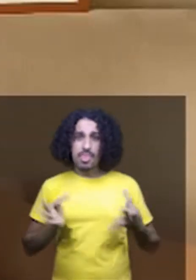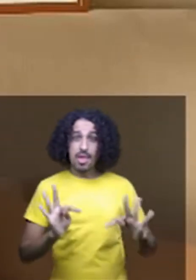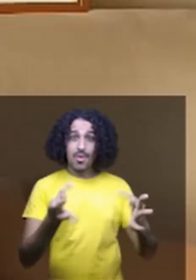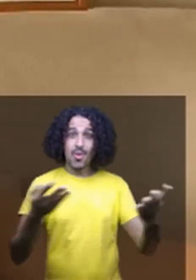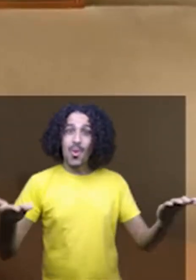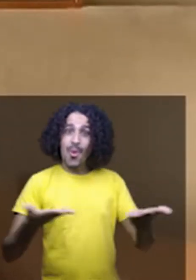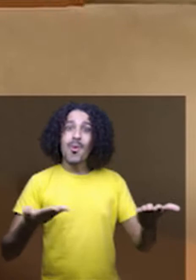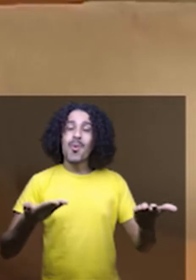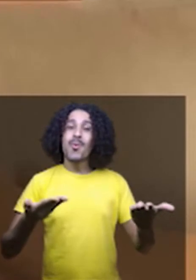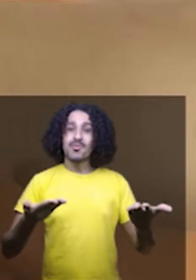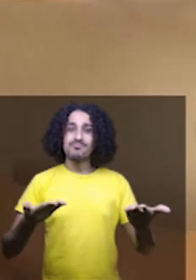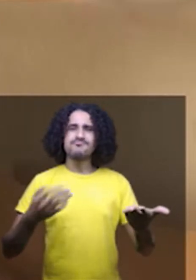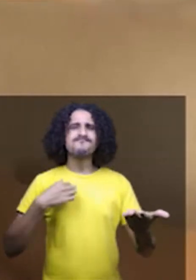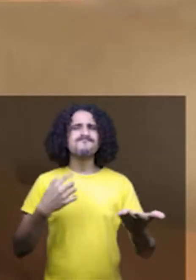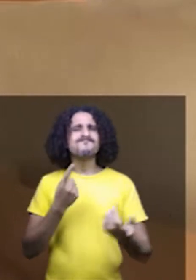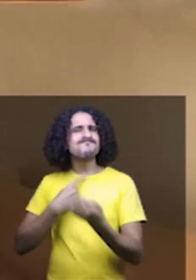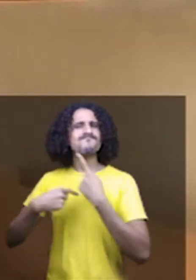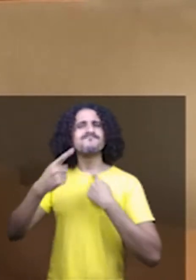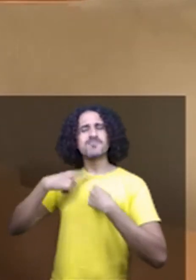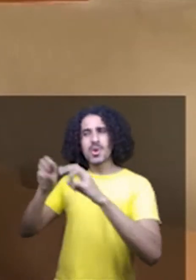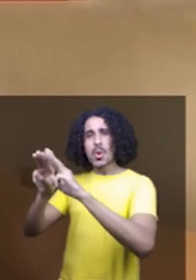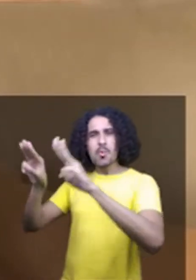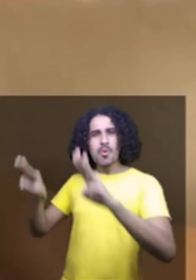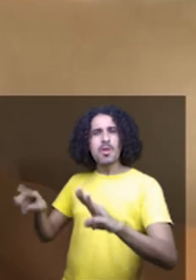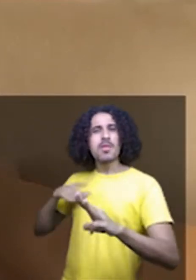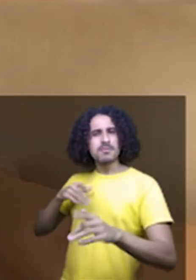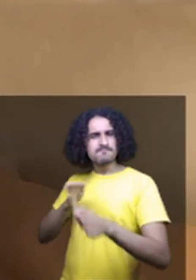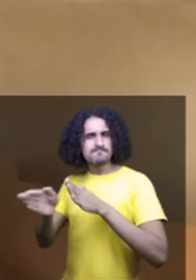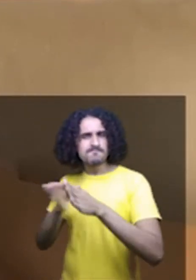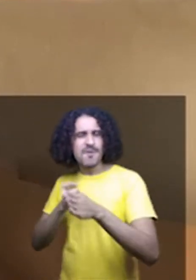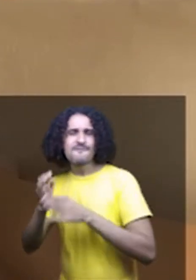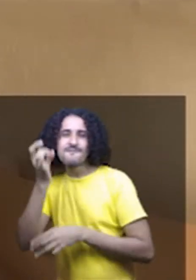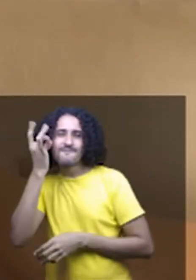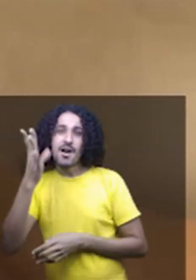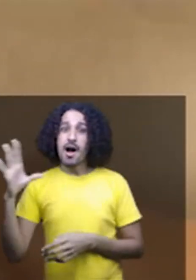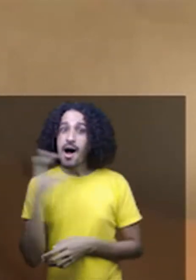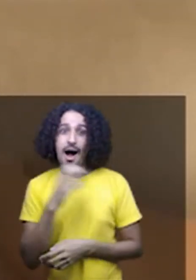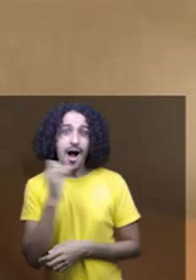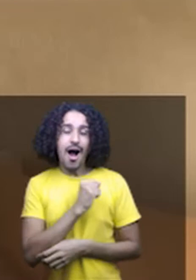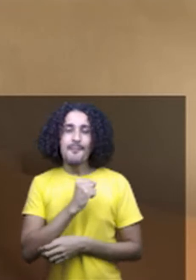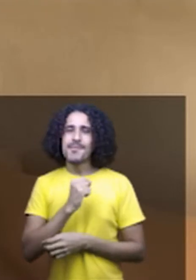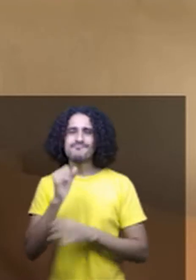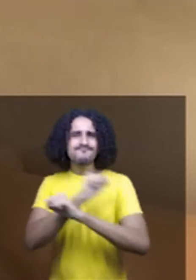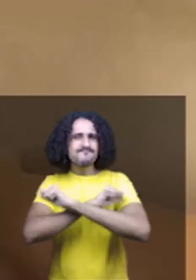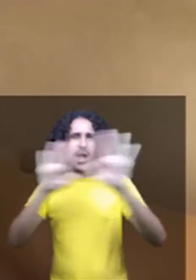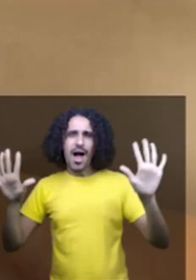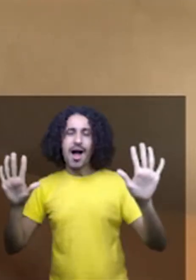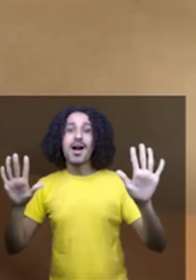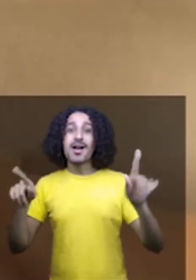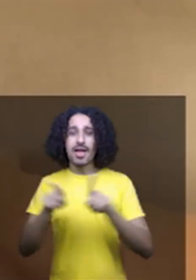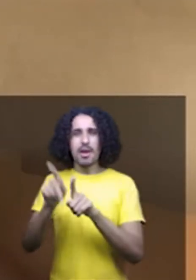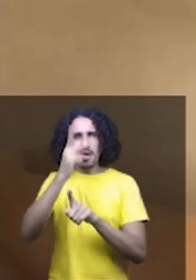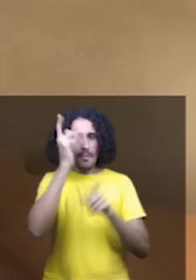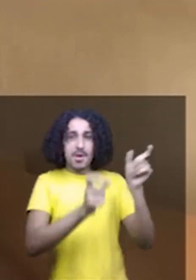Limites. Com toda a tecnologia que temos disponível hoje em dia, eu quero um museu que tenha uma acessibilidade fácil,